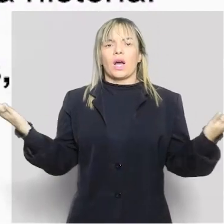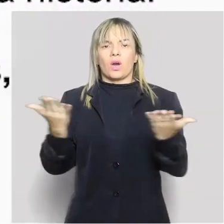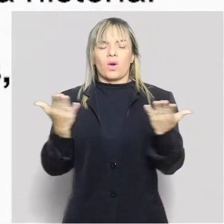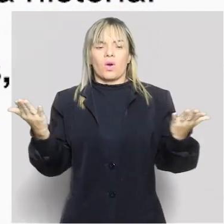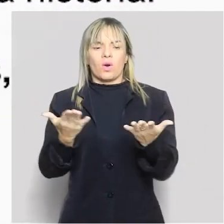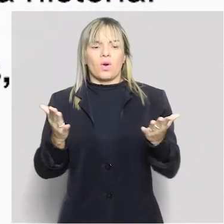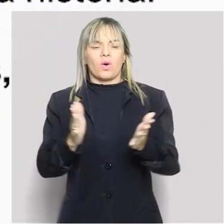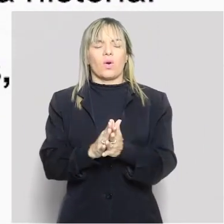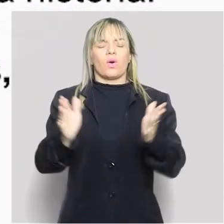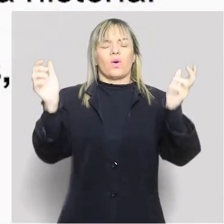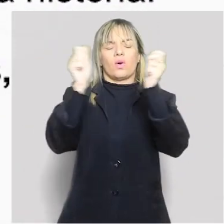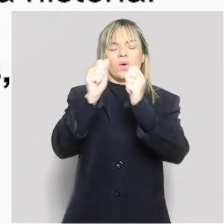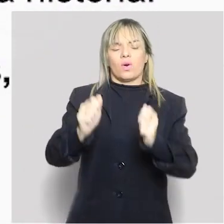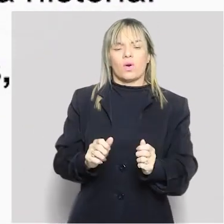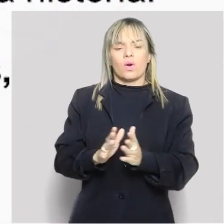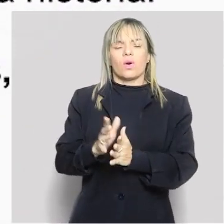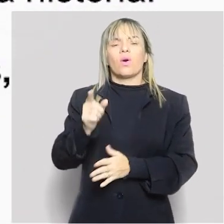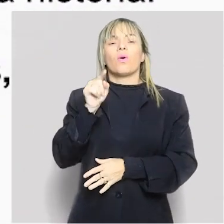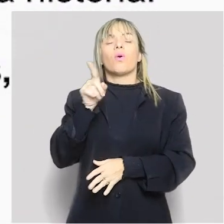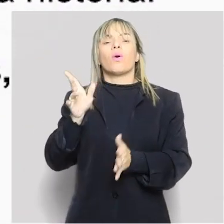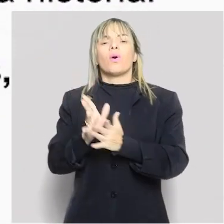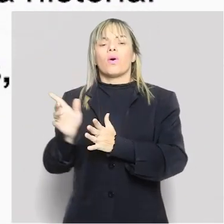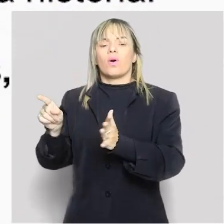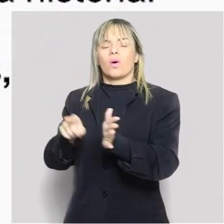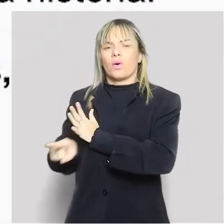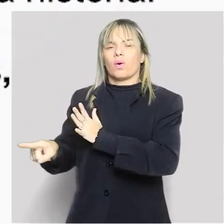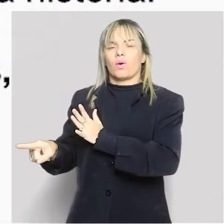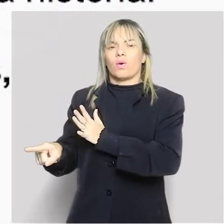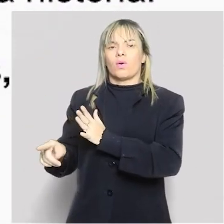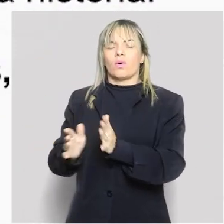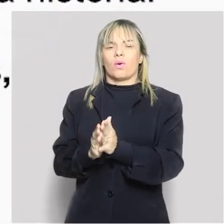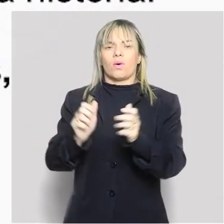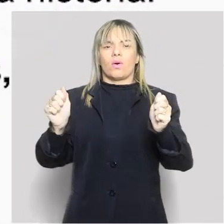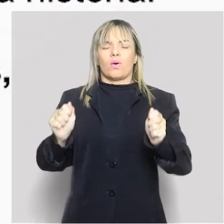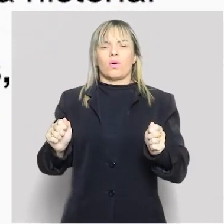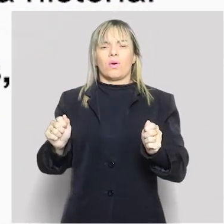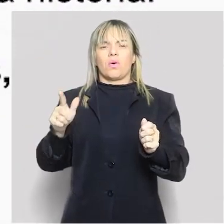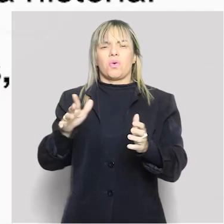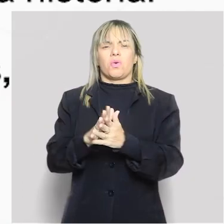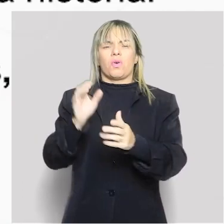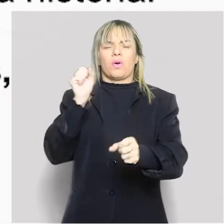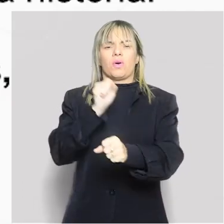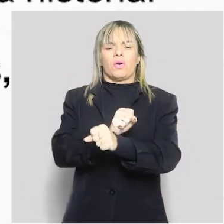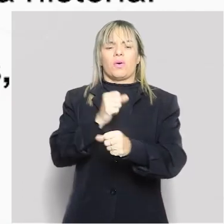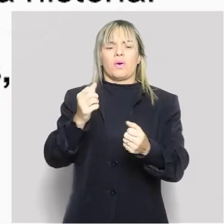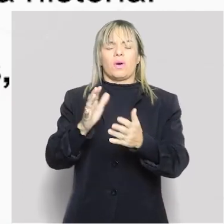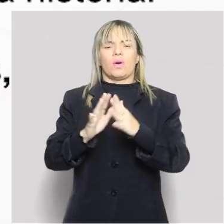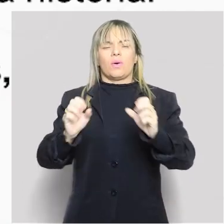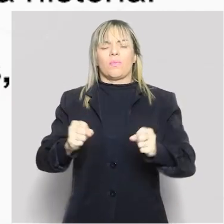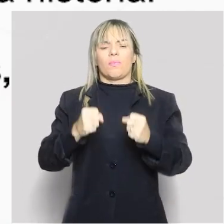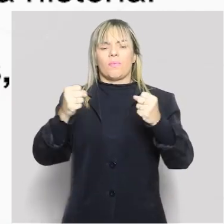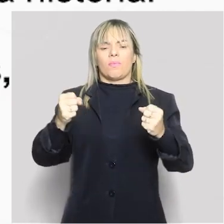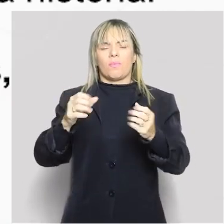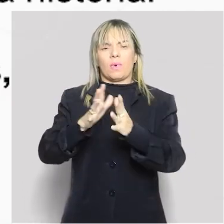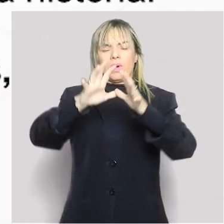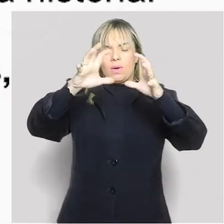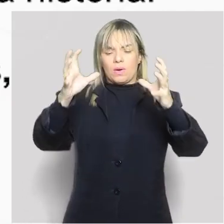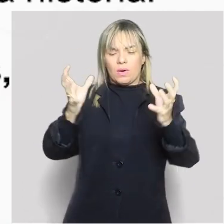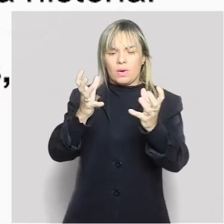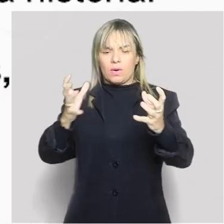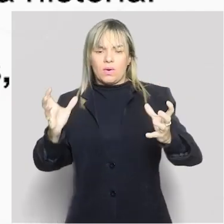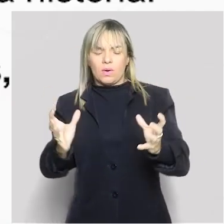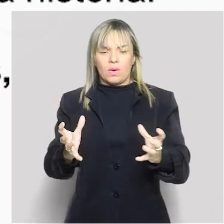Escultura. Professor, o que é escultura? Estátua? É estátua, mas não é só a estátua. A escultura pode ser modelagem, a escultura pode ser